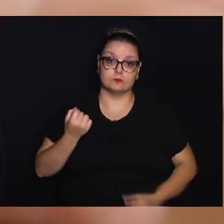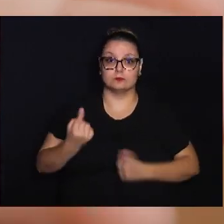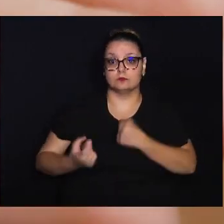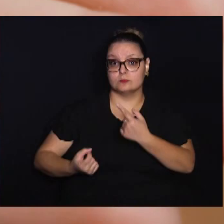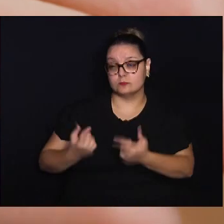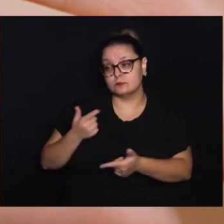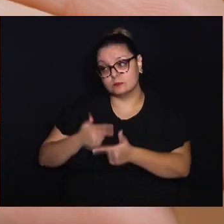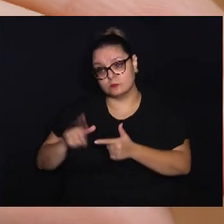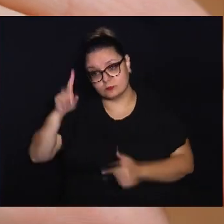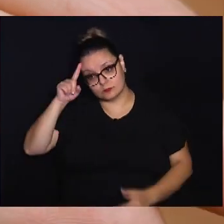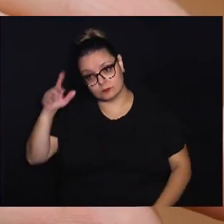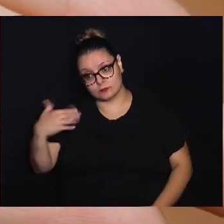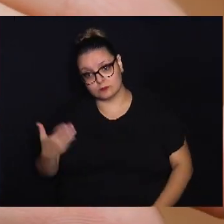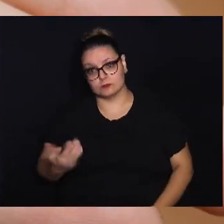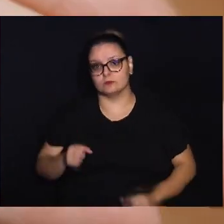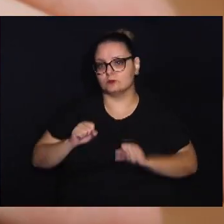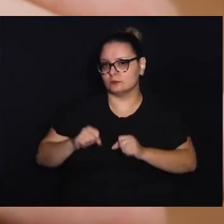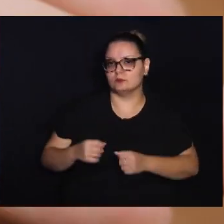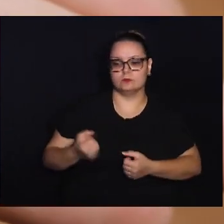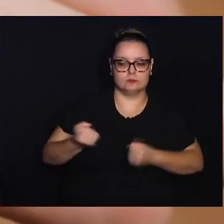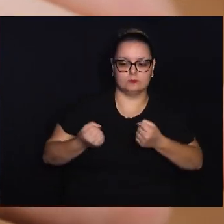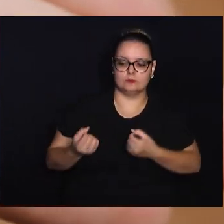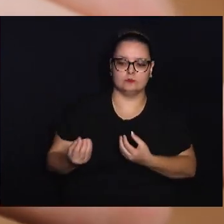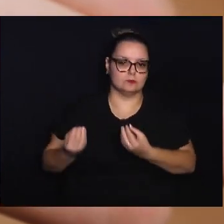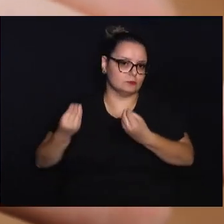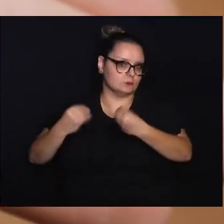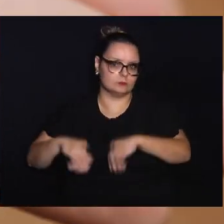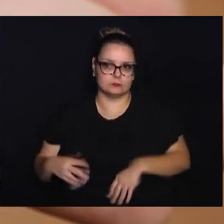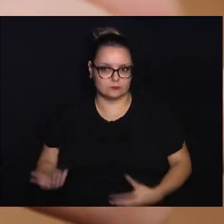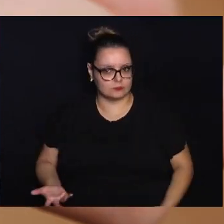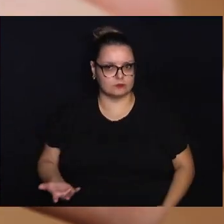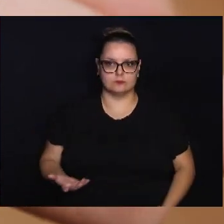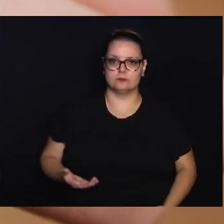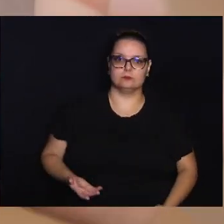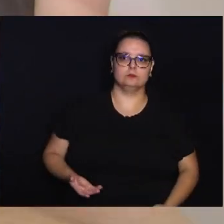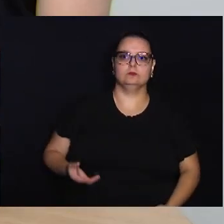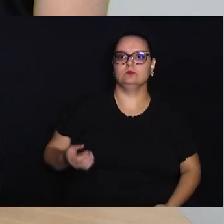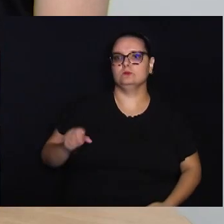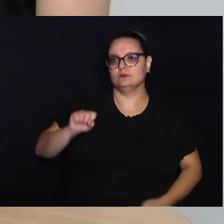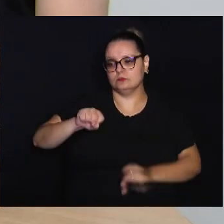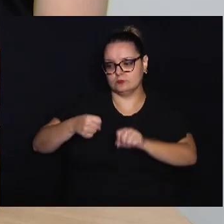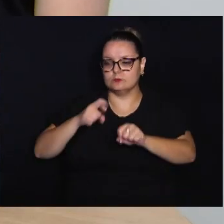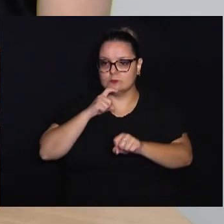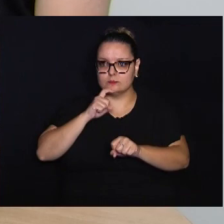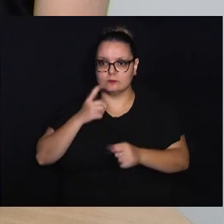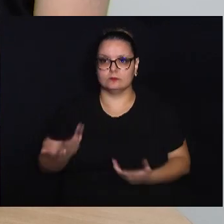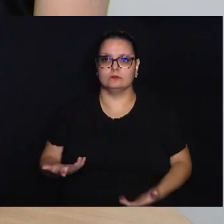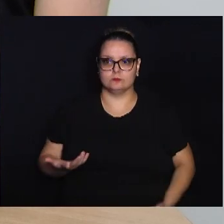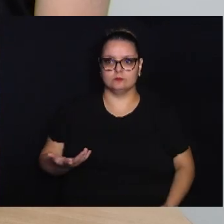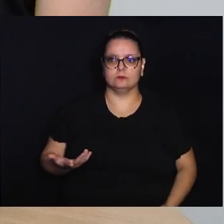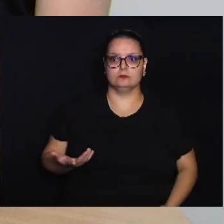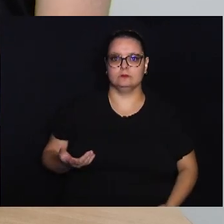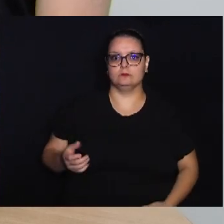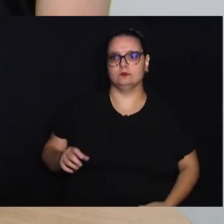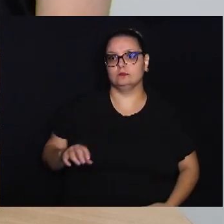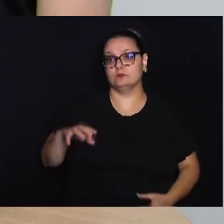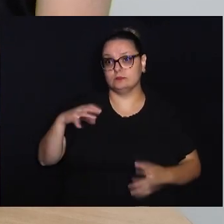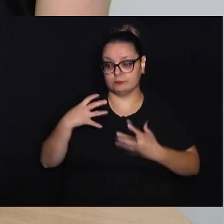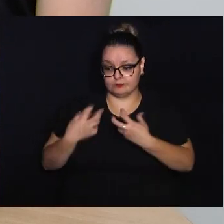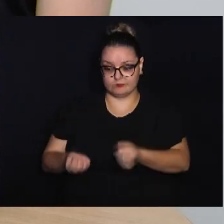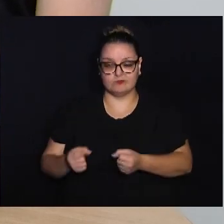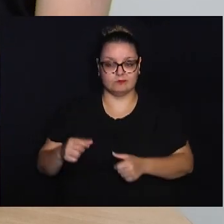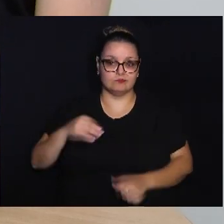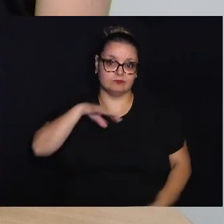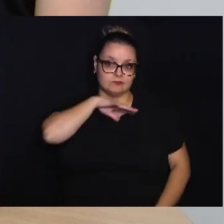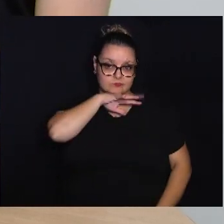algumas eventualidades no nosso dia a dia, pode estragar um carro, pode queimar uma geladeira, a gente vai ter que tirar um dinheirinho de uma reserva de emergência ou até